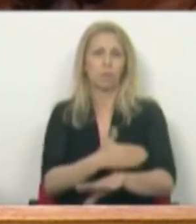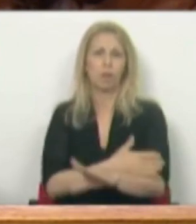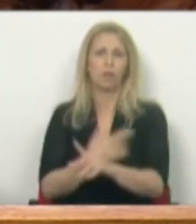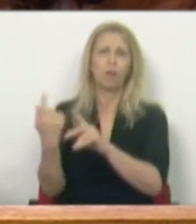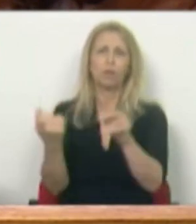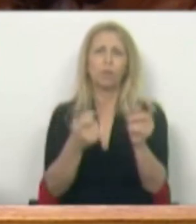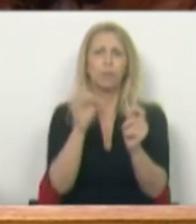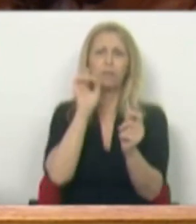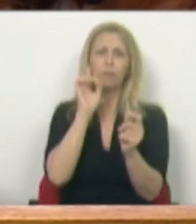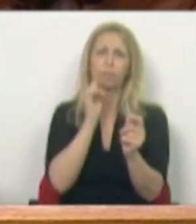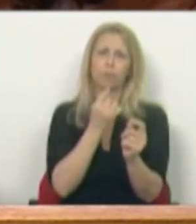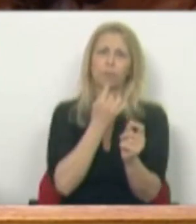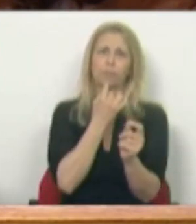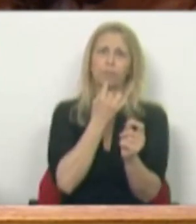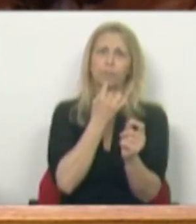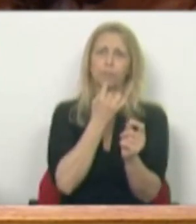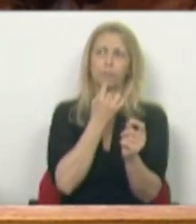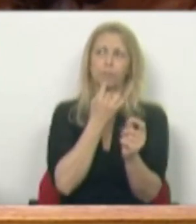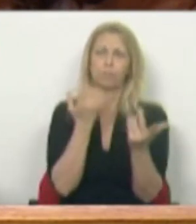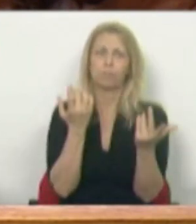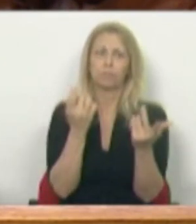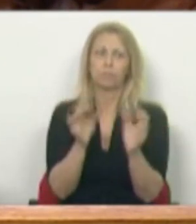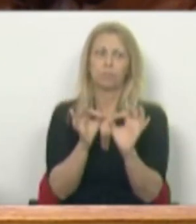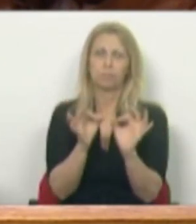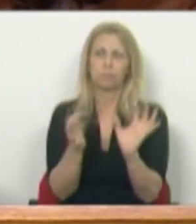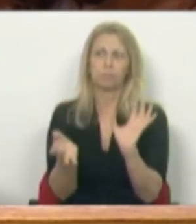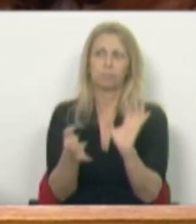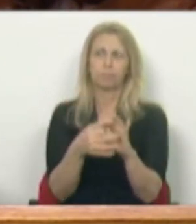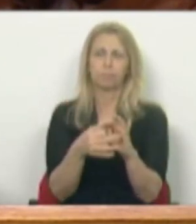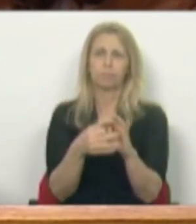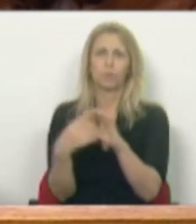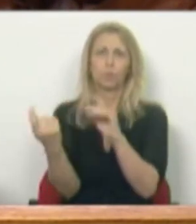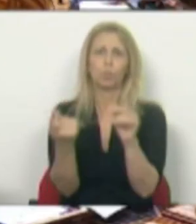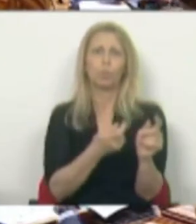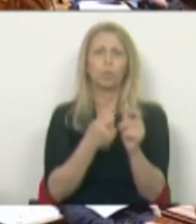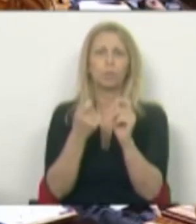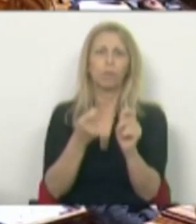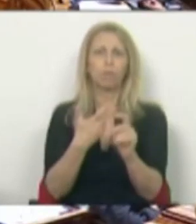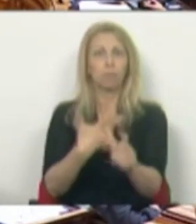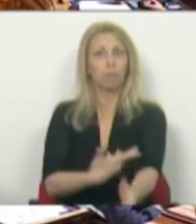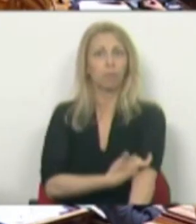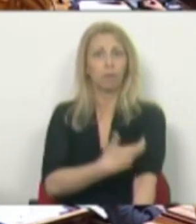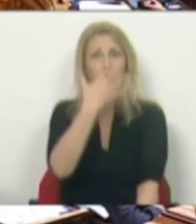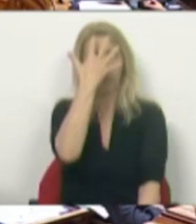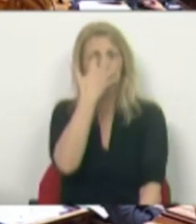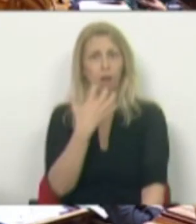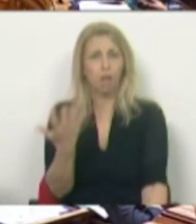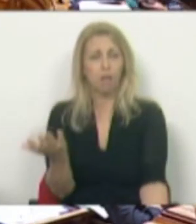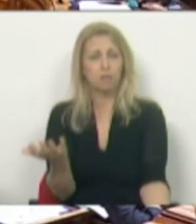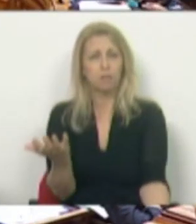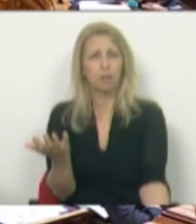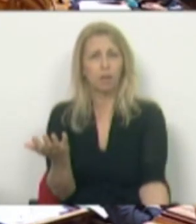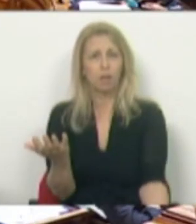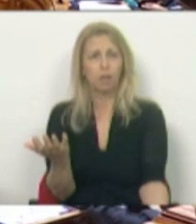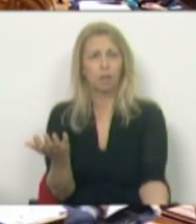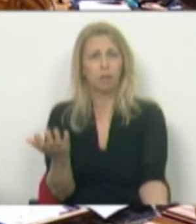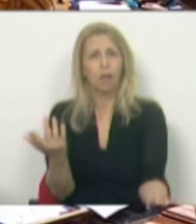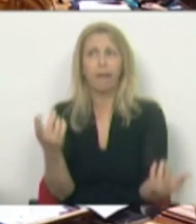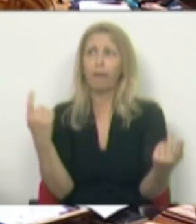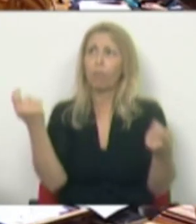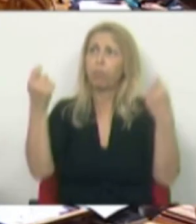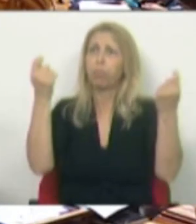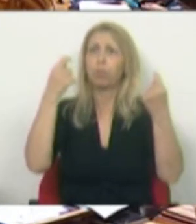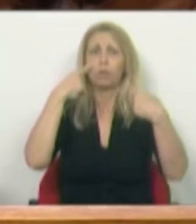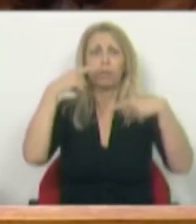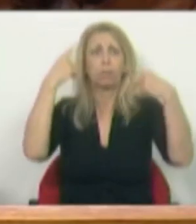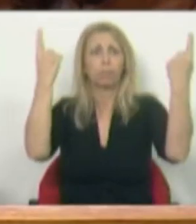importante que traz o debate da eutanásia. É incompreensível, mas é o populismo da extrema-direita e é o insulto a uma